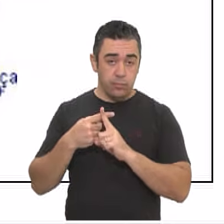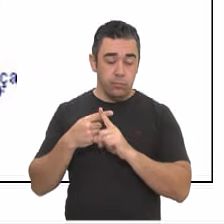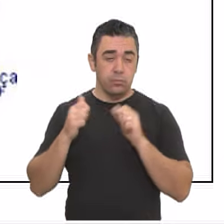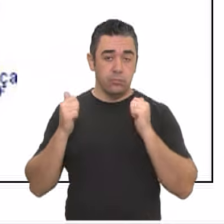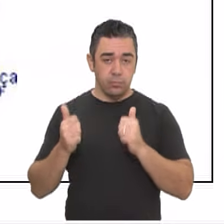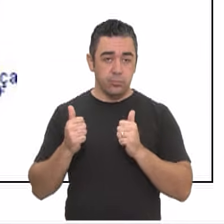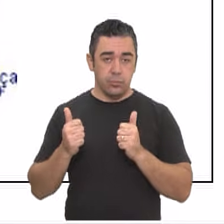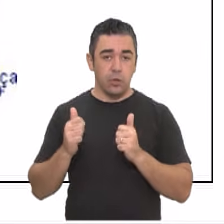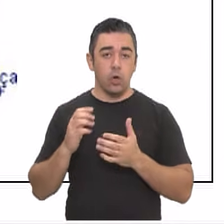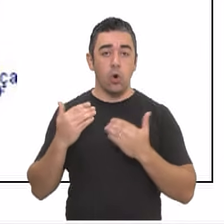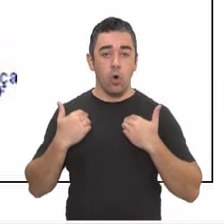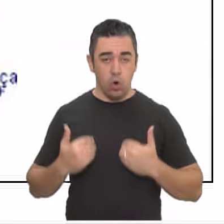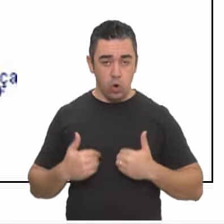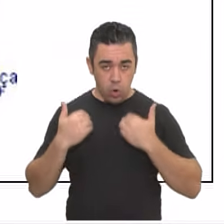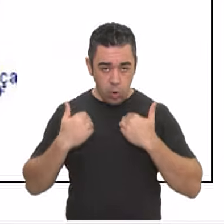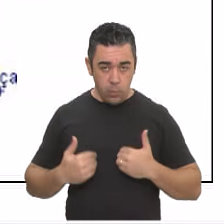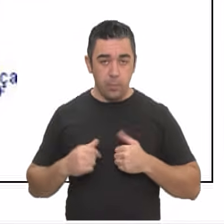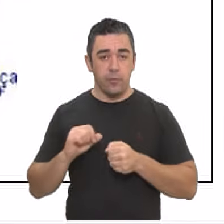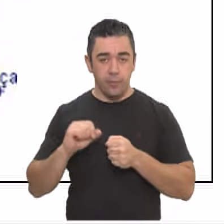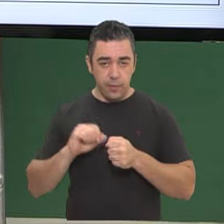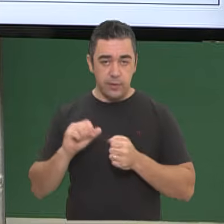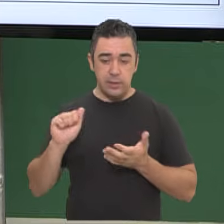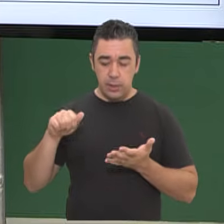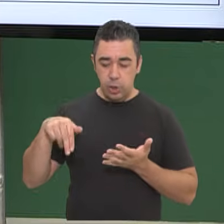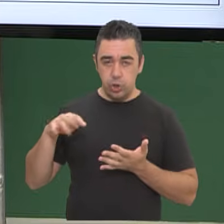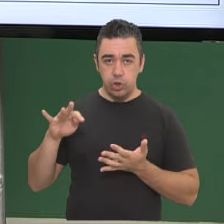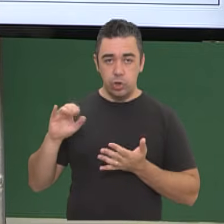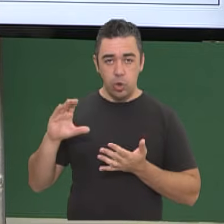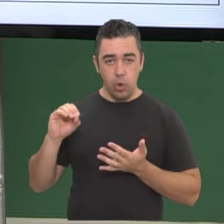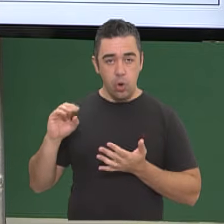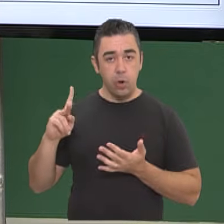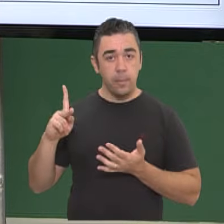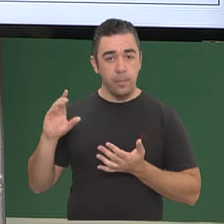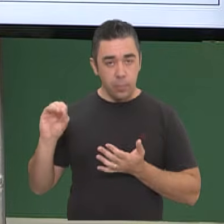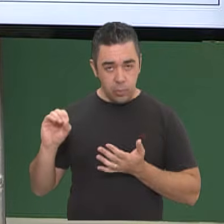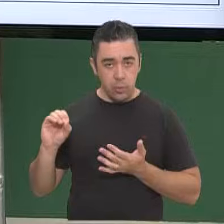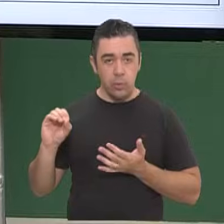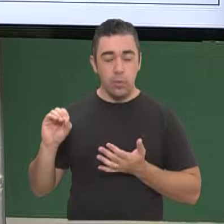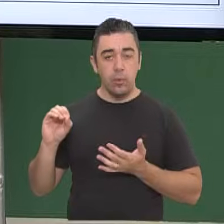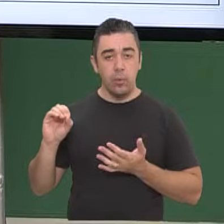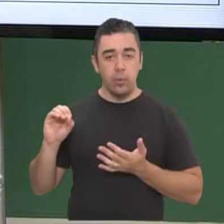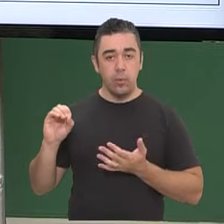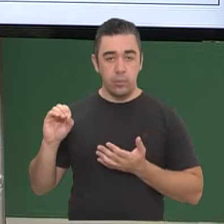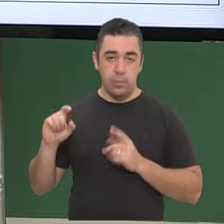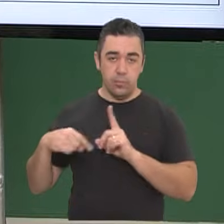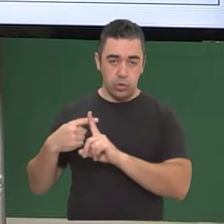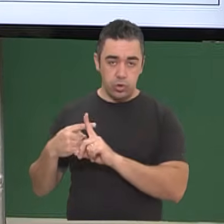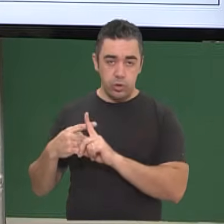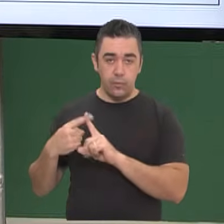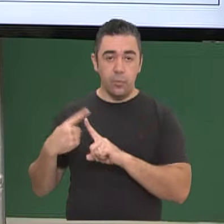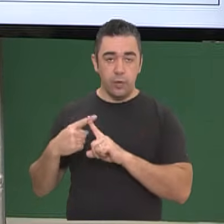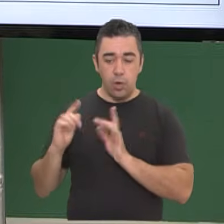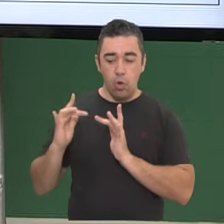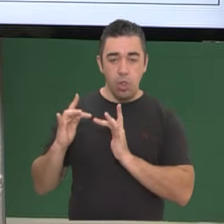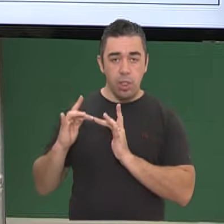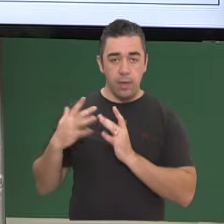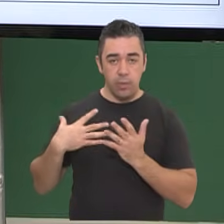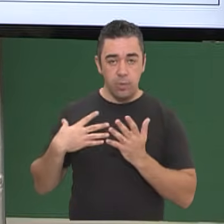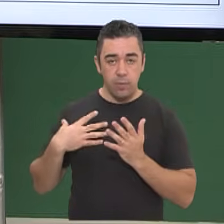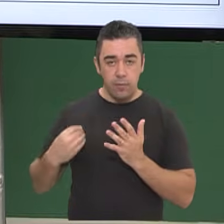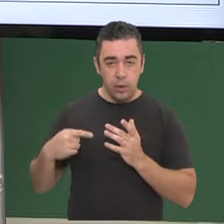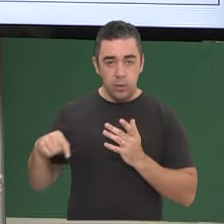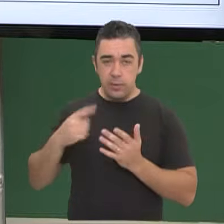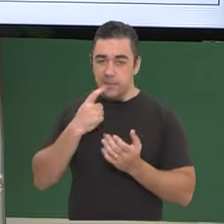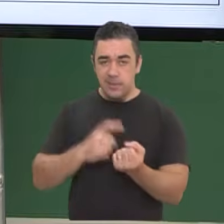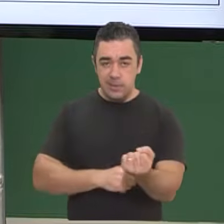então vai produzir os anticorpos, porque ela vai ter sido sensibilizada porque ela teve contato com o sangue do filho. A partir da